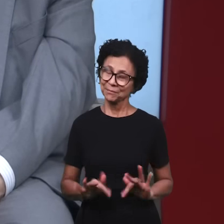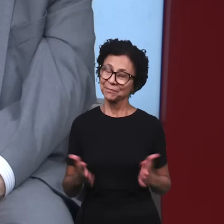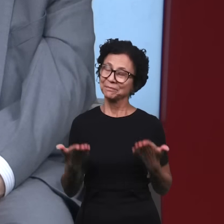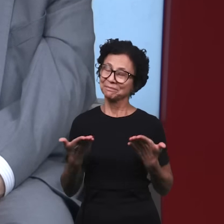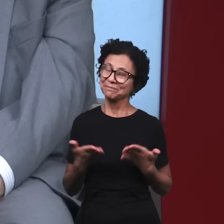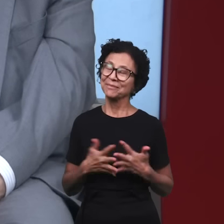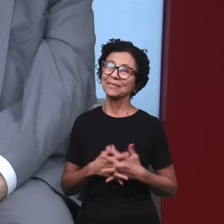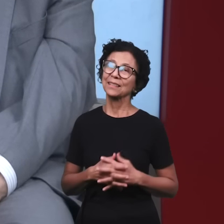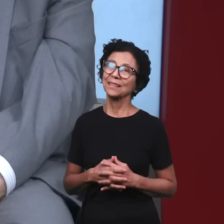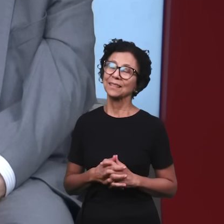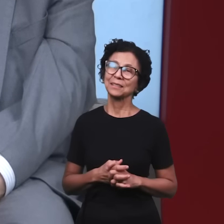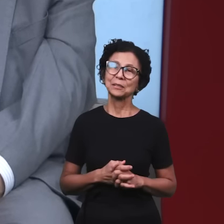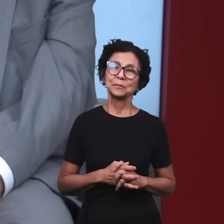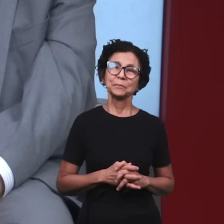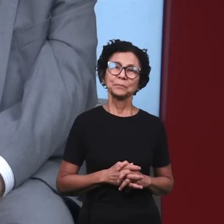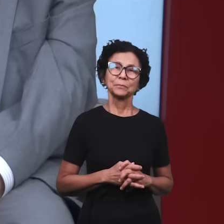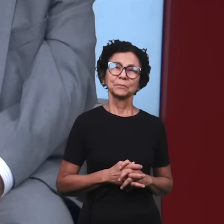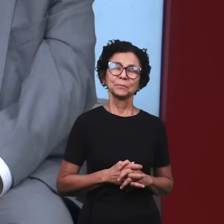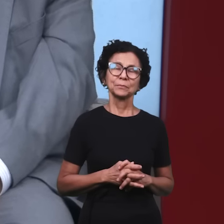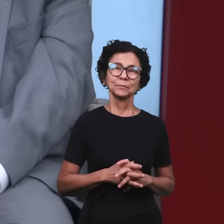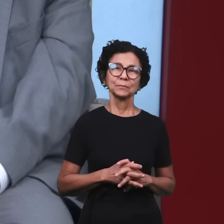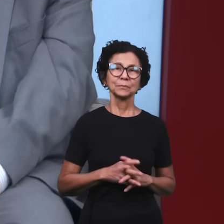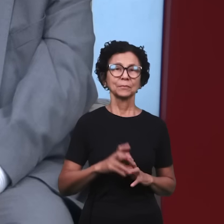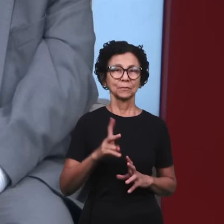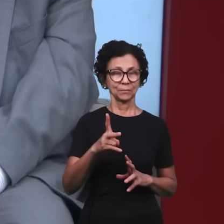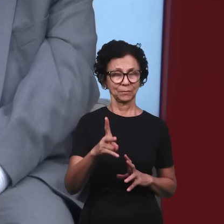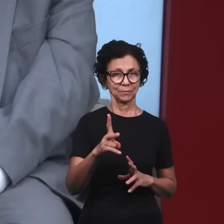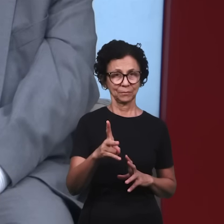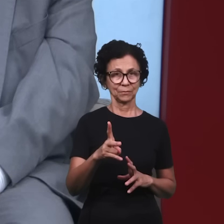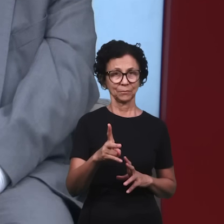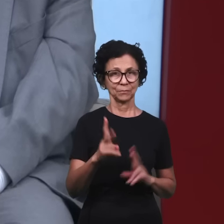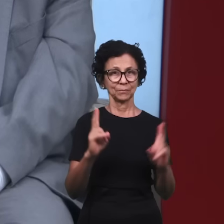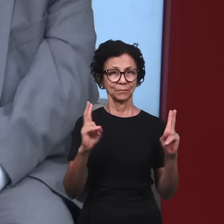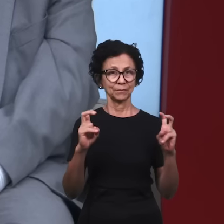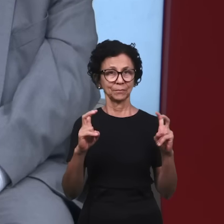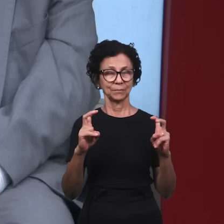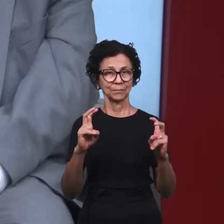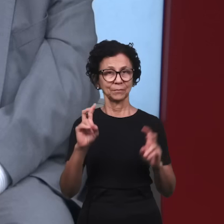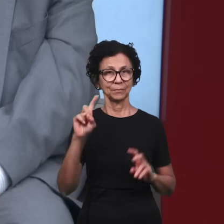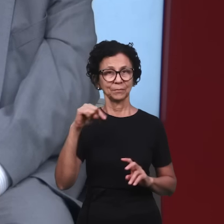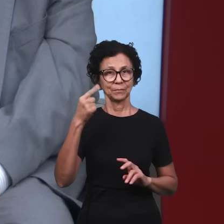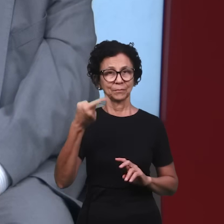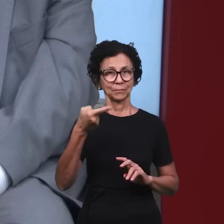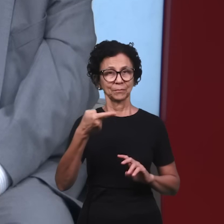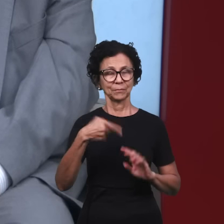e daremos continuidade, finalizando sobre o Messias, no episódio que